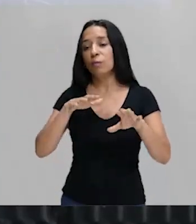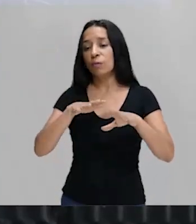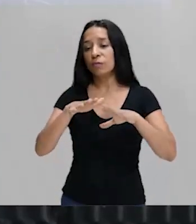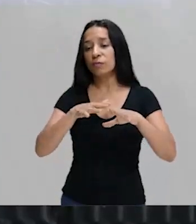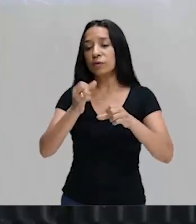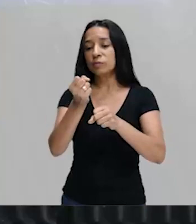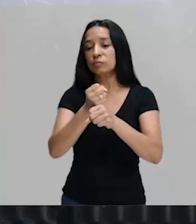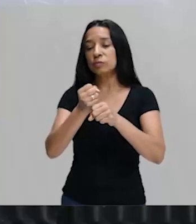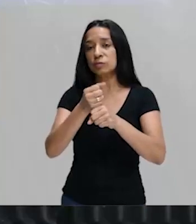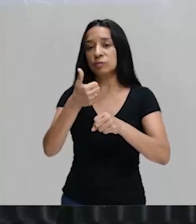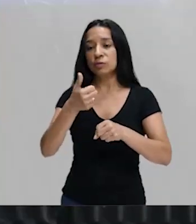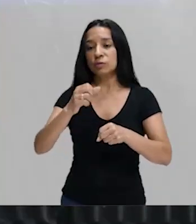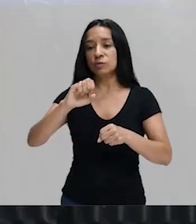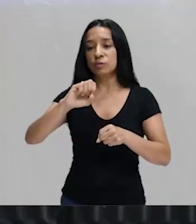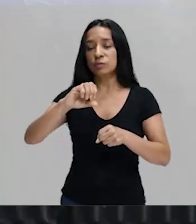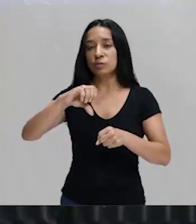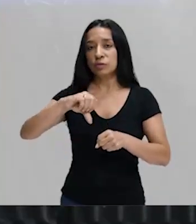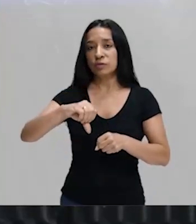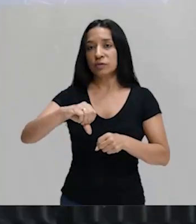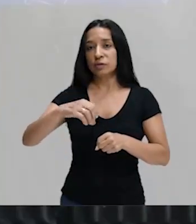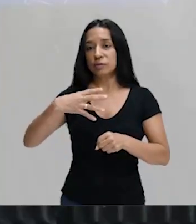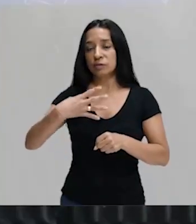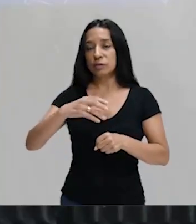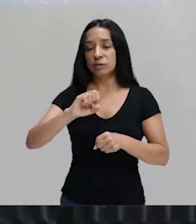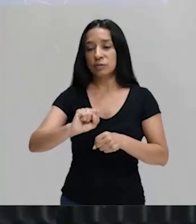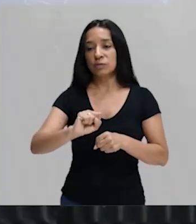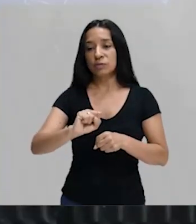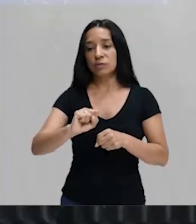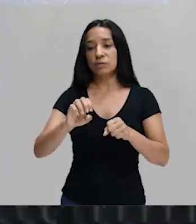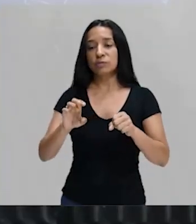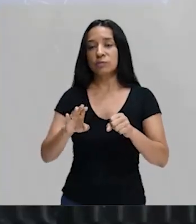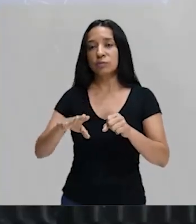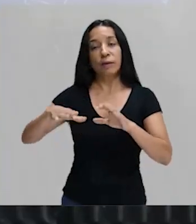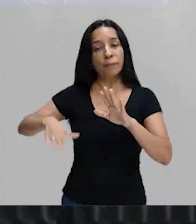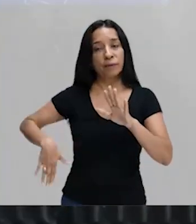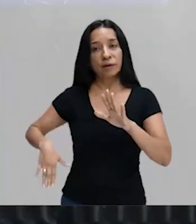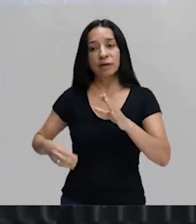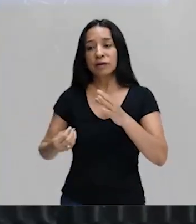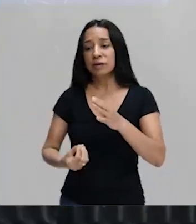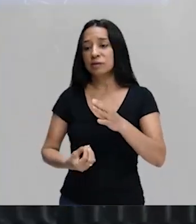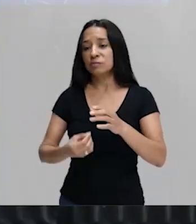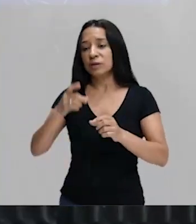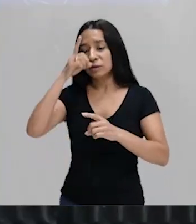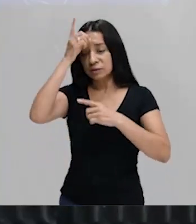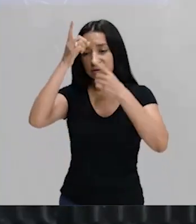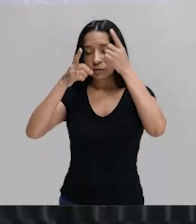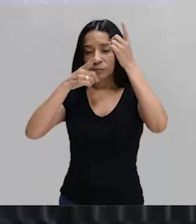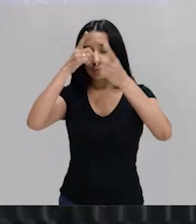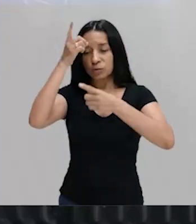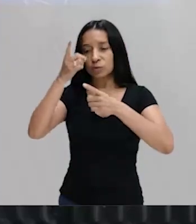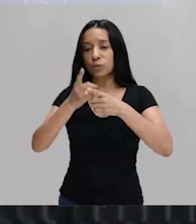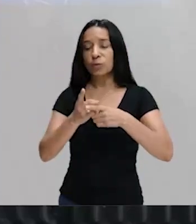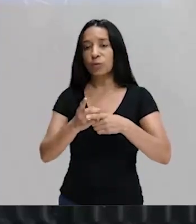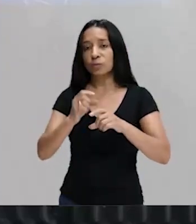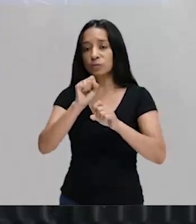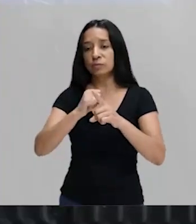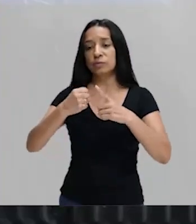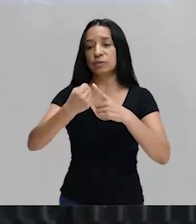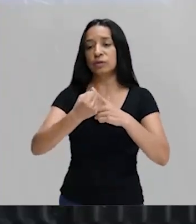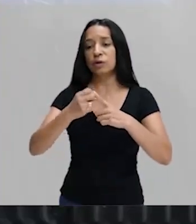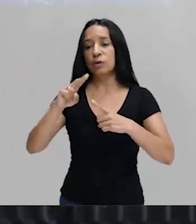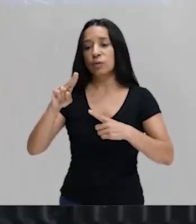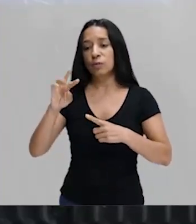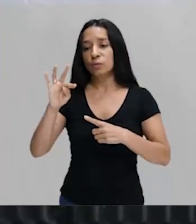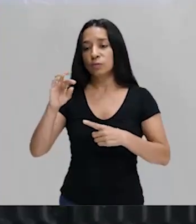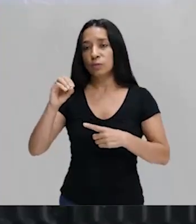inclusive, que se inspirou no socialismo utópico, lá da Primavera dos Povos, da Europa. Ela se inspirou no socialismo